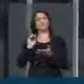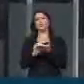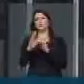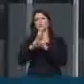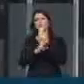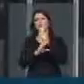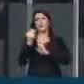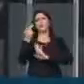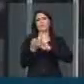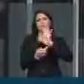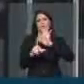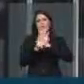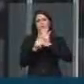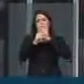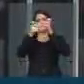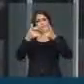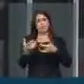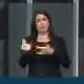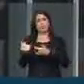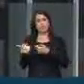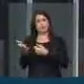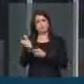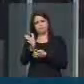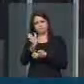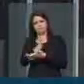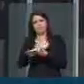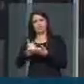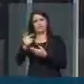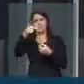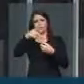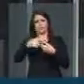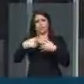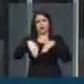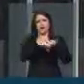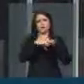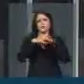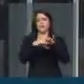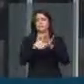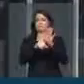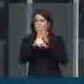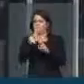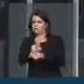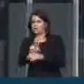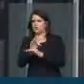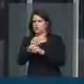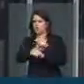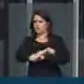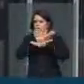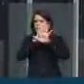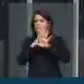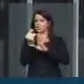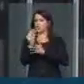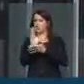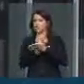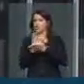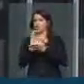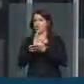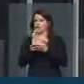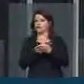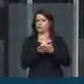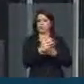o projeto de lei que trata da democratização, da fiscalização e transparência do